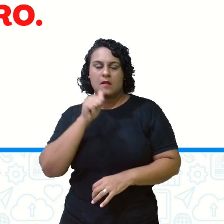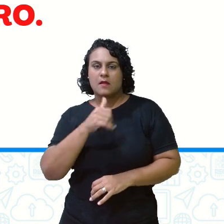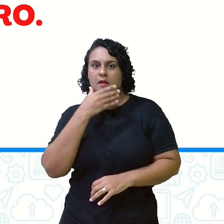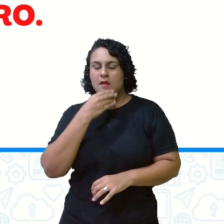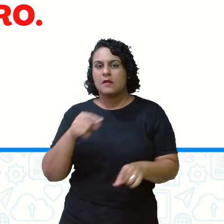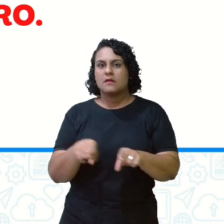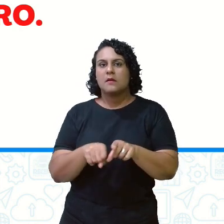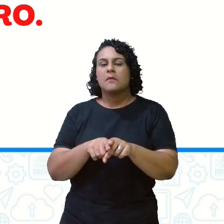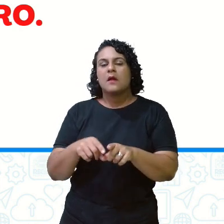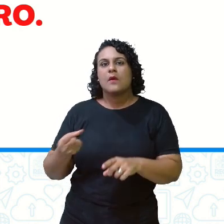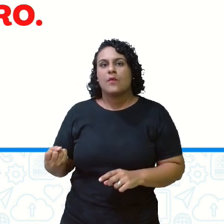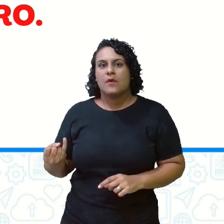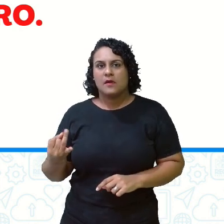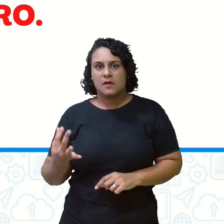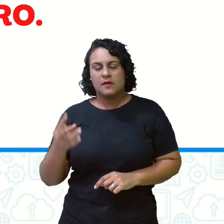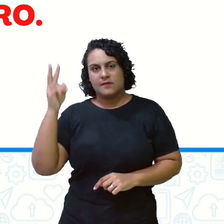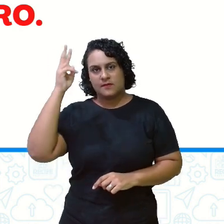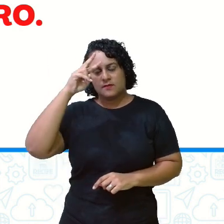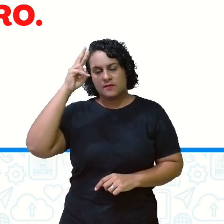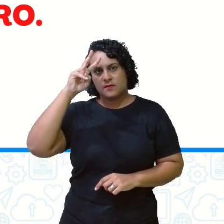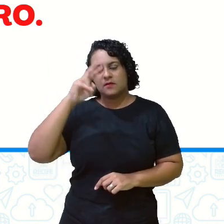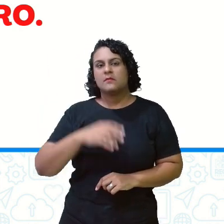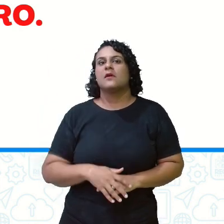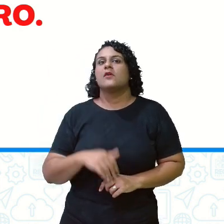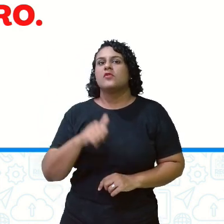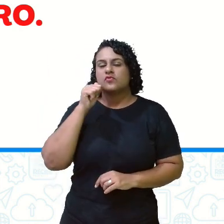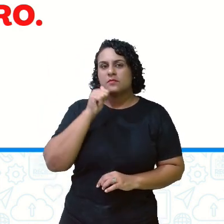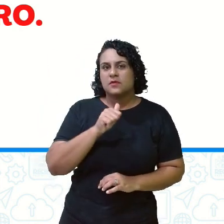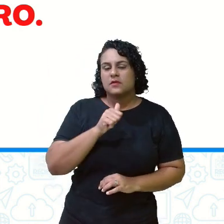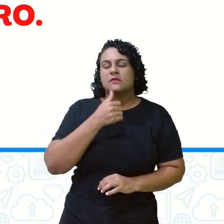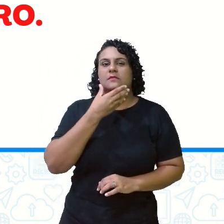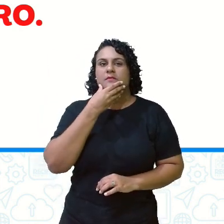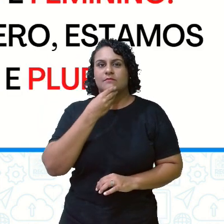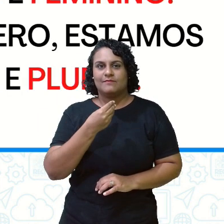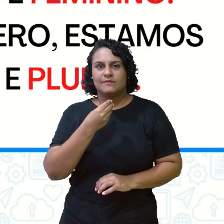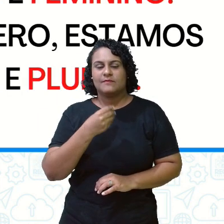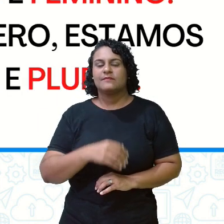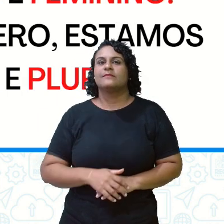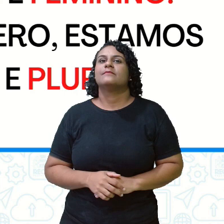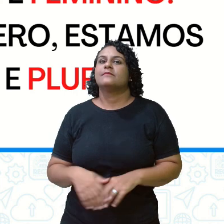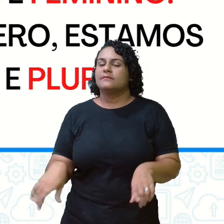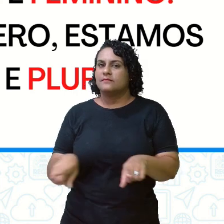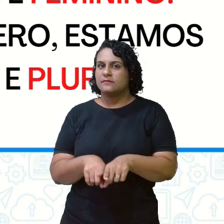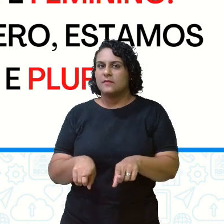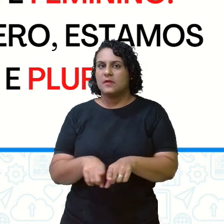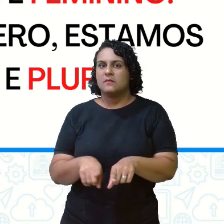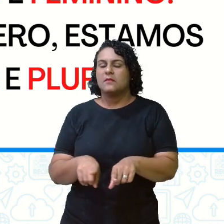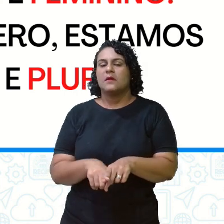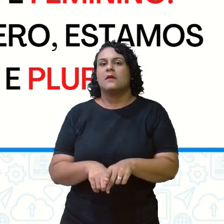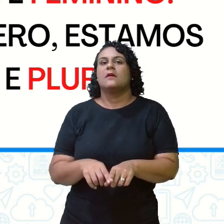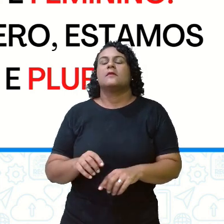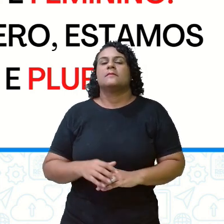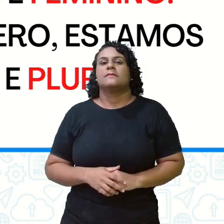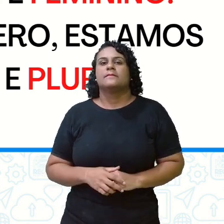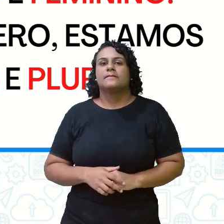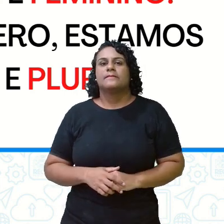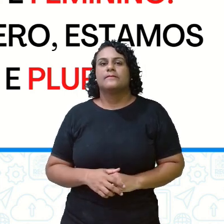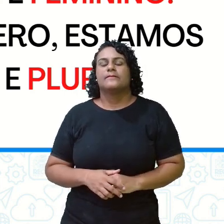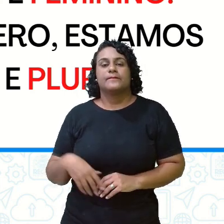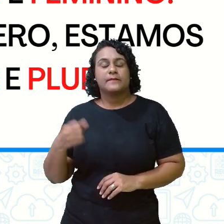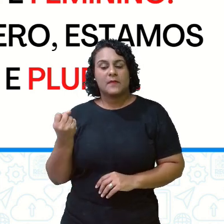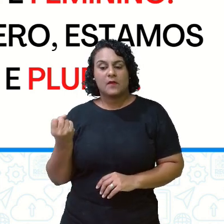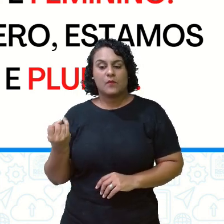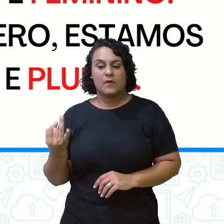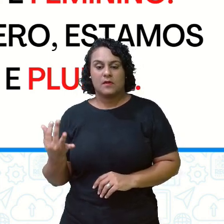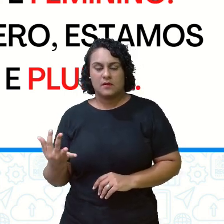em número. Lembra que eu disse aí o gênero feminino, masculino? E em número, quando a gente está falando em